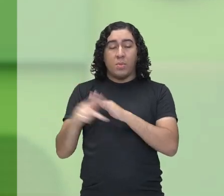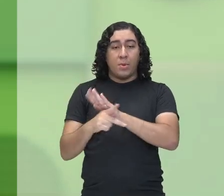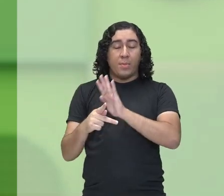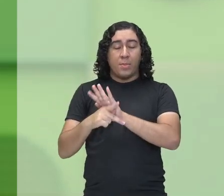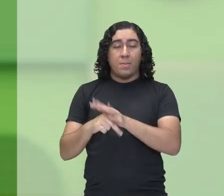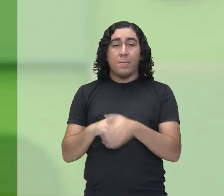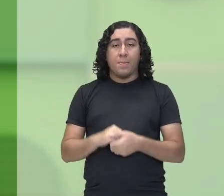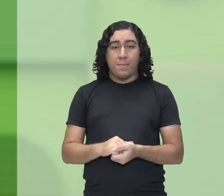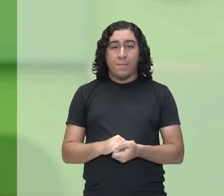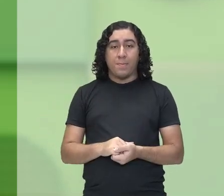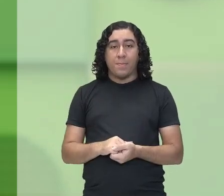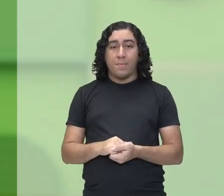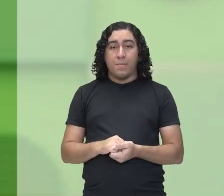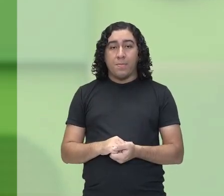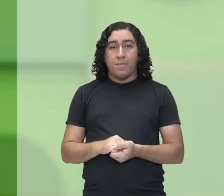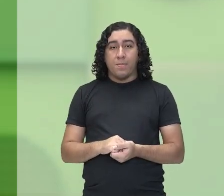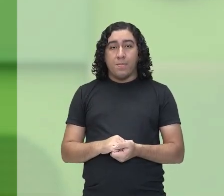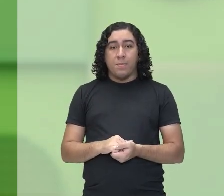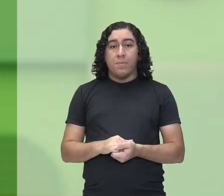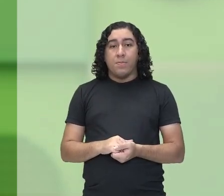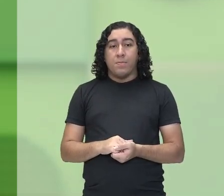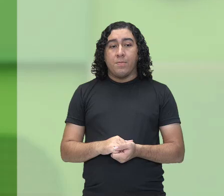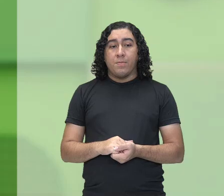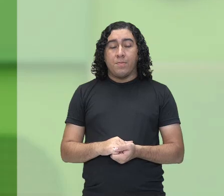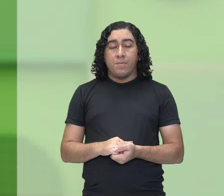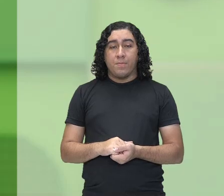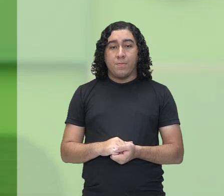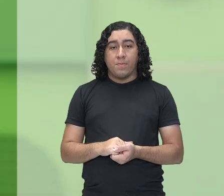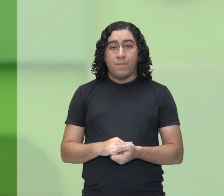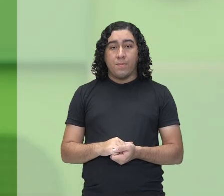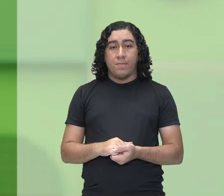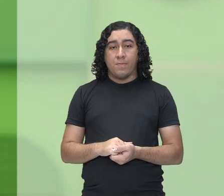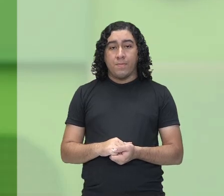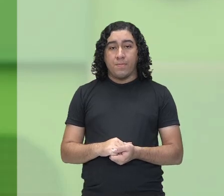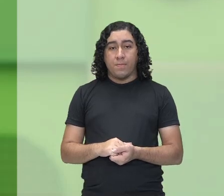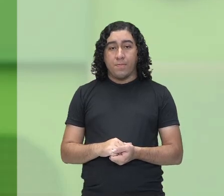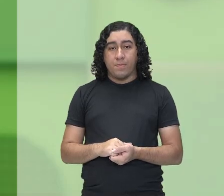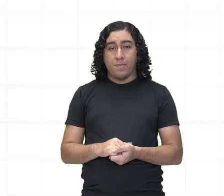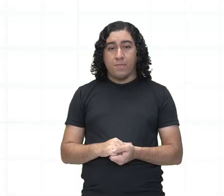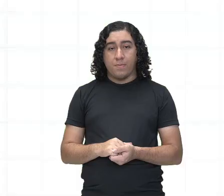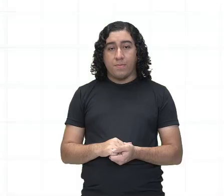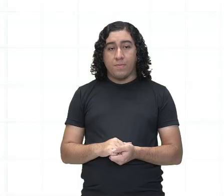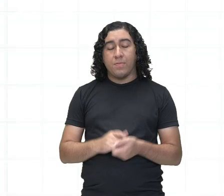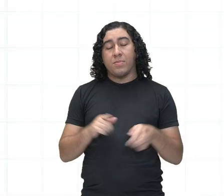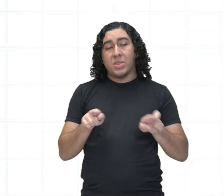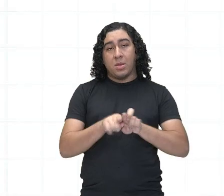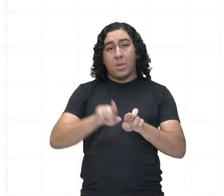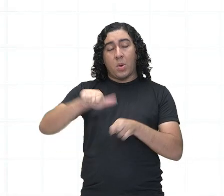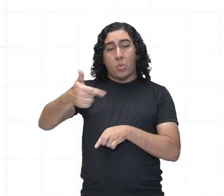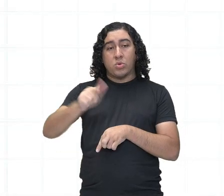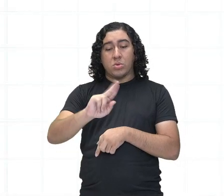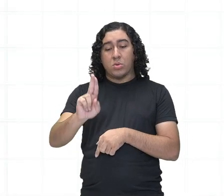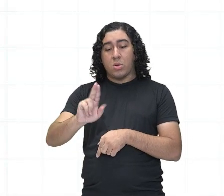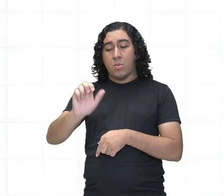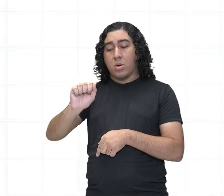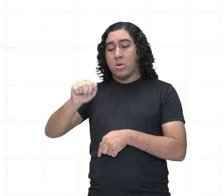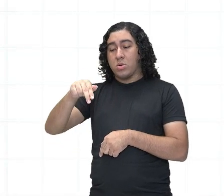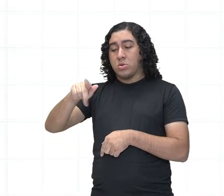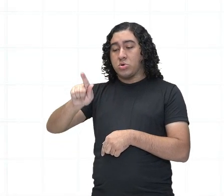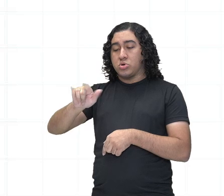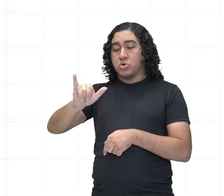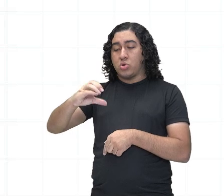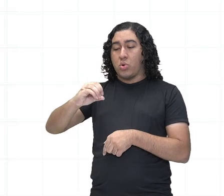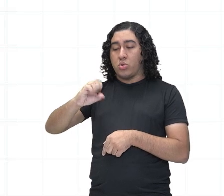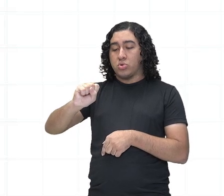tá bom? Nós também temos as plantas que são classificadas como angiospermas. As